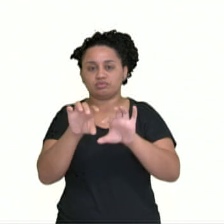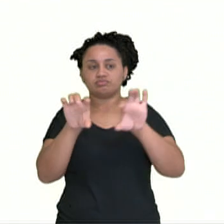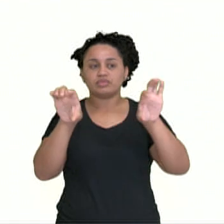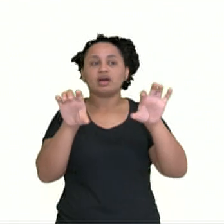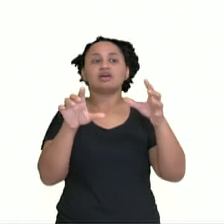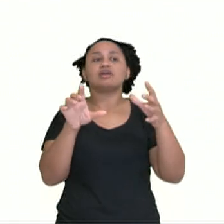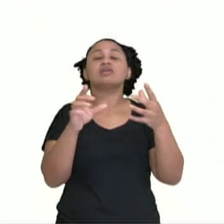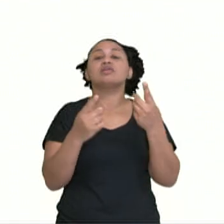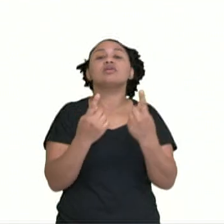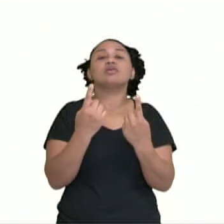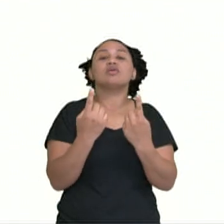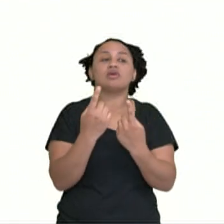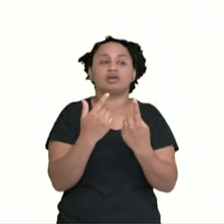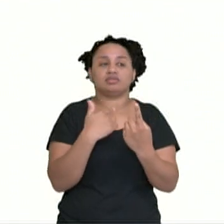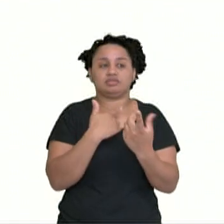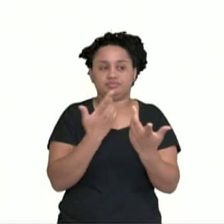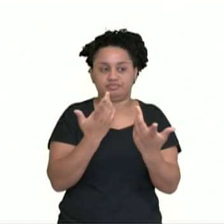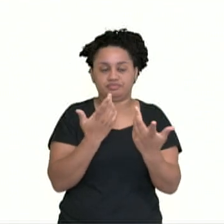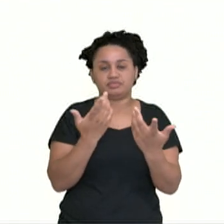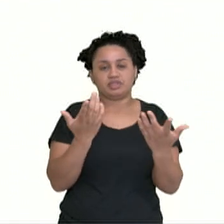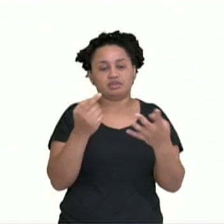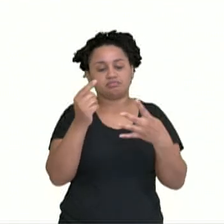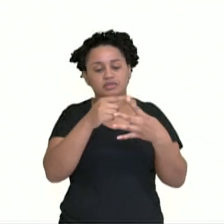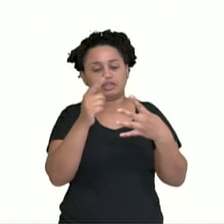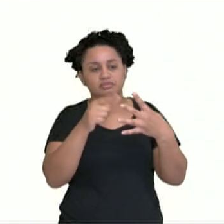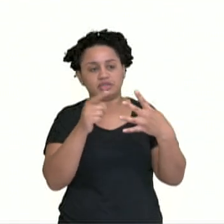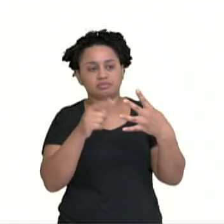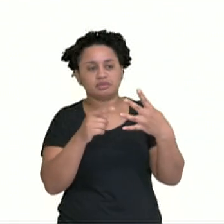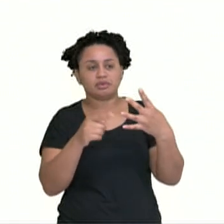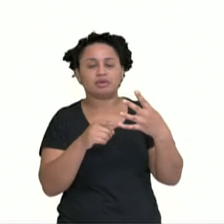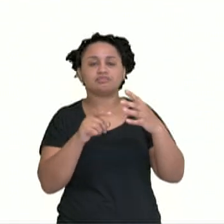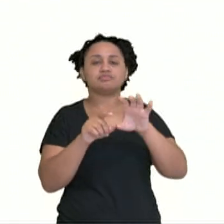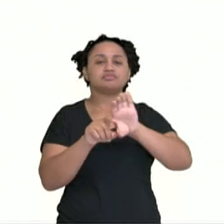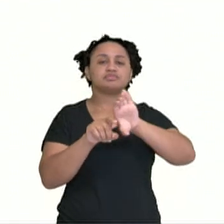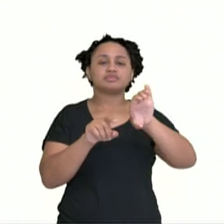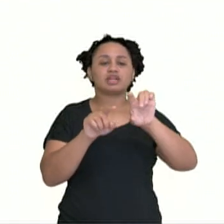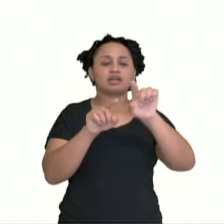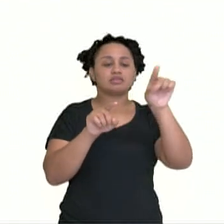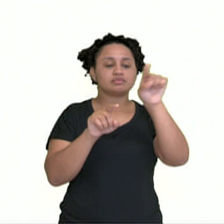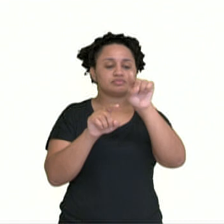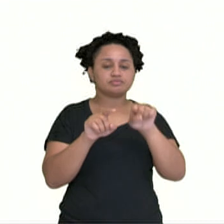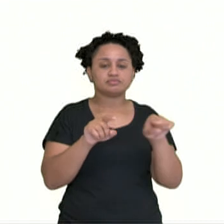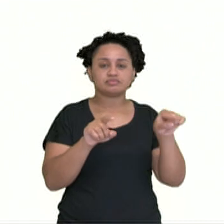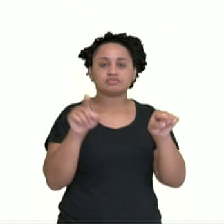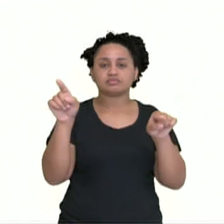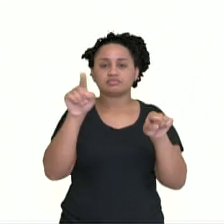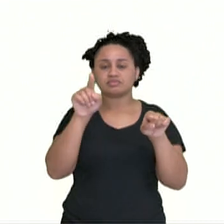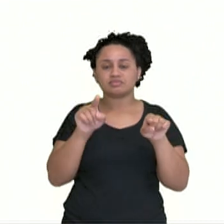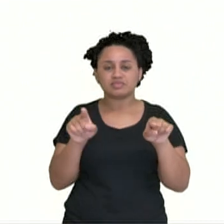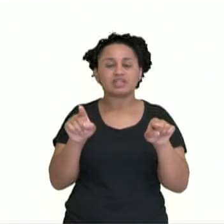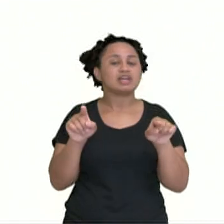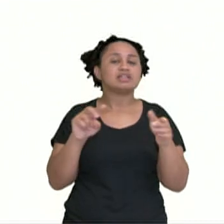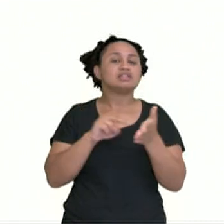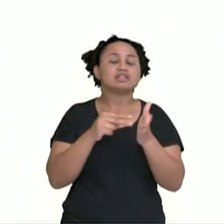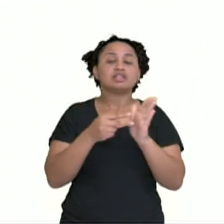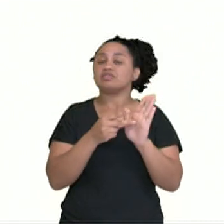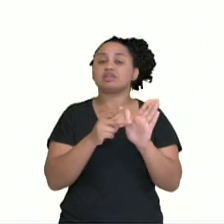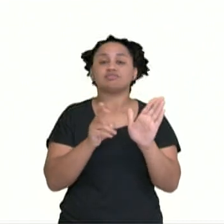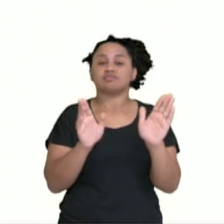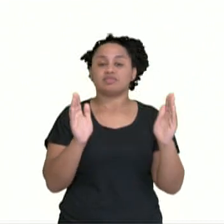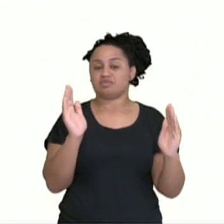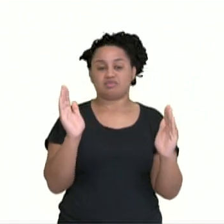infinito, também aberto nas duas extremidades. E essa aberto nas duas extremidades é um intervalo que não está fechado. Lembra-se